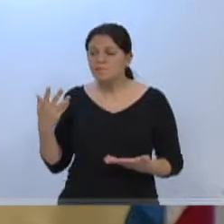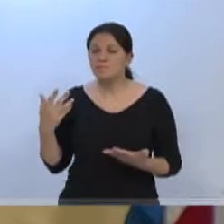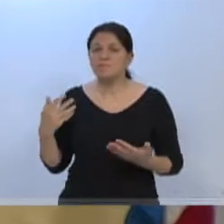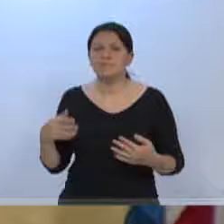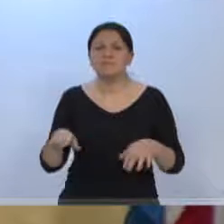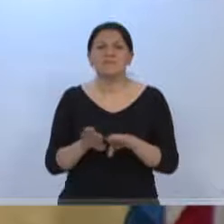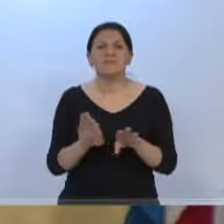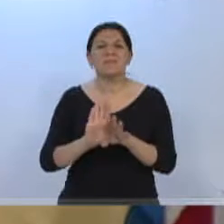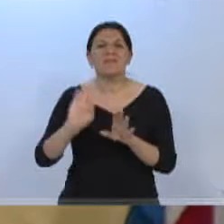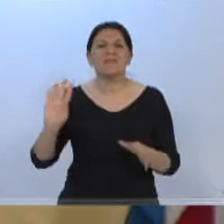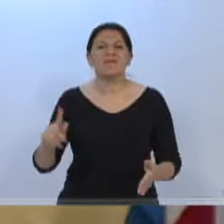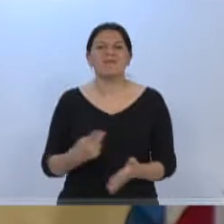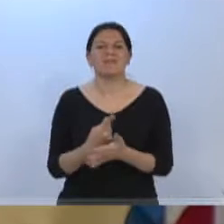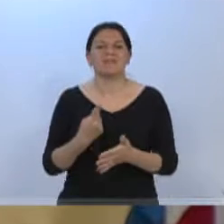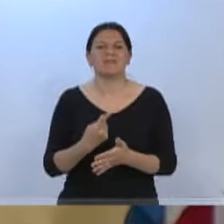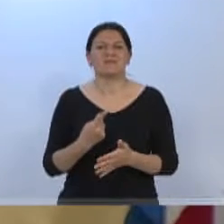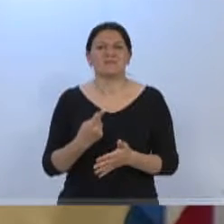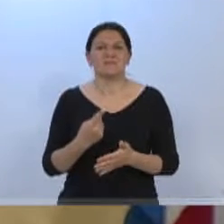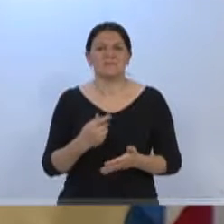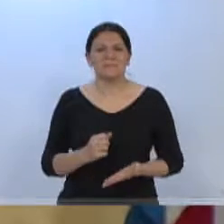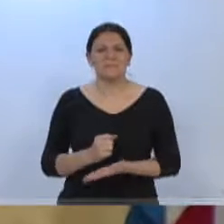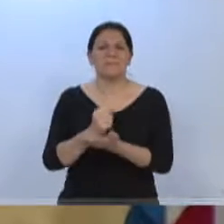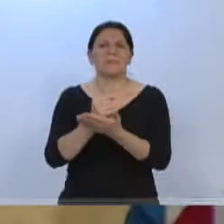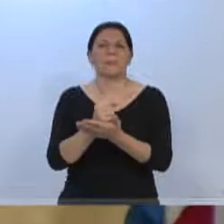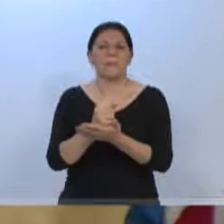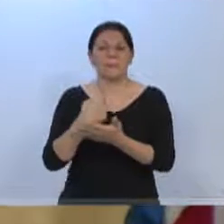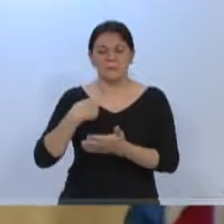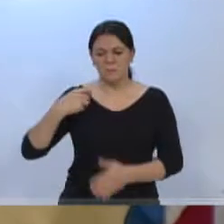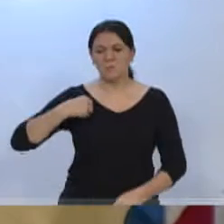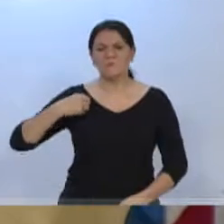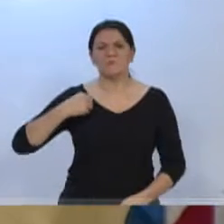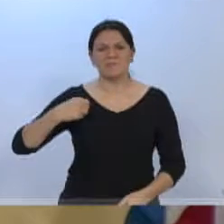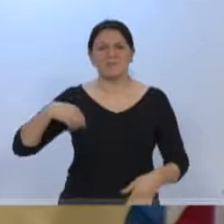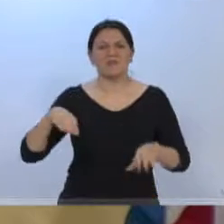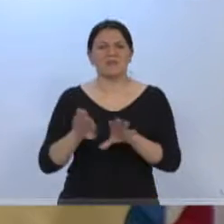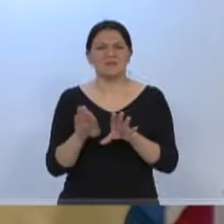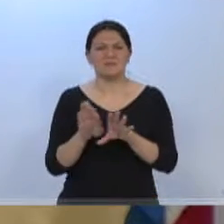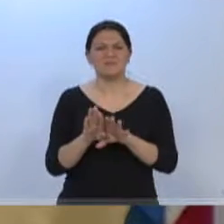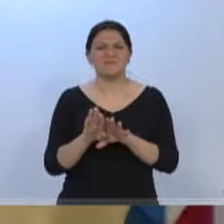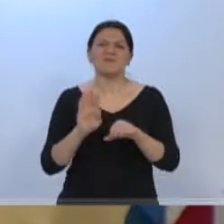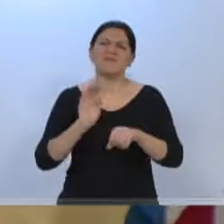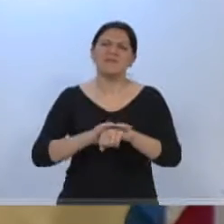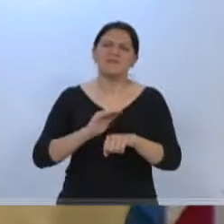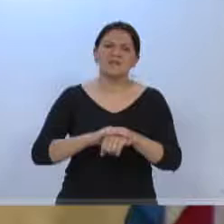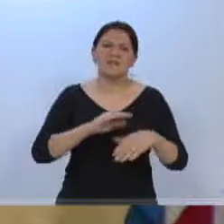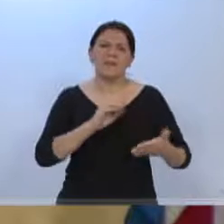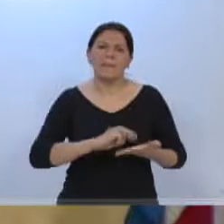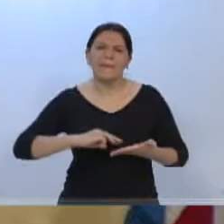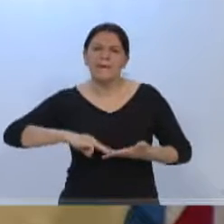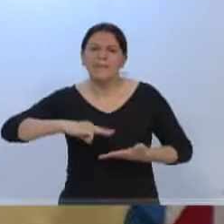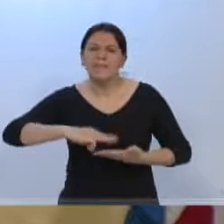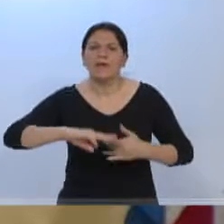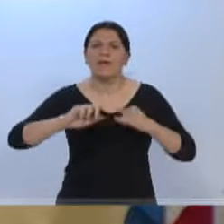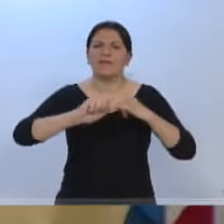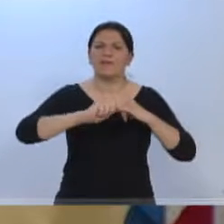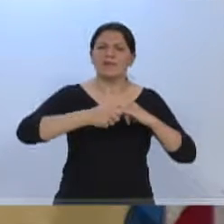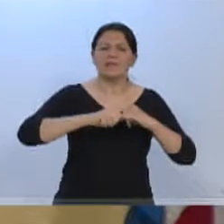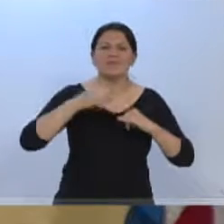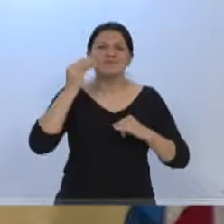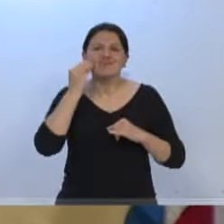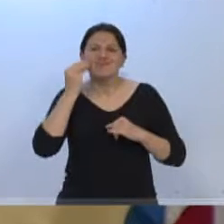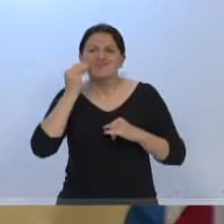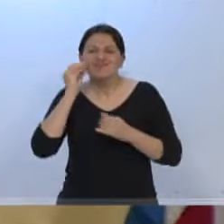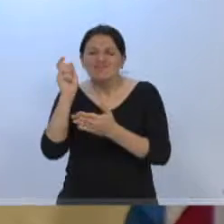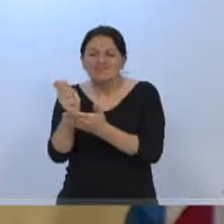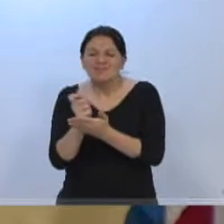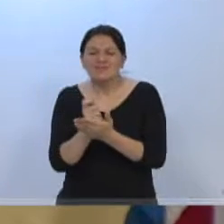com eventos beneficentes, né? Então a gente também se coloca à disposição disso, de fazer pastelada, fazer feijão e tentar arrecadar essa verba e esse